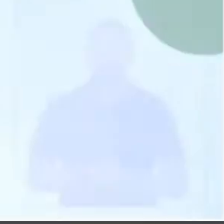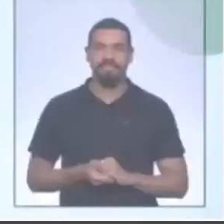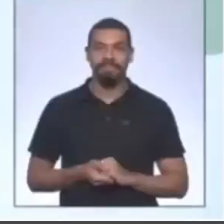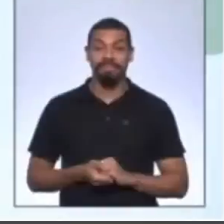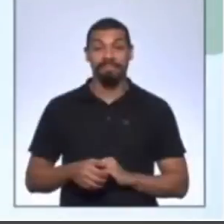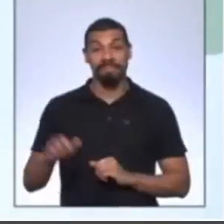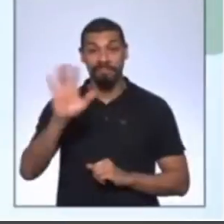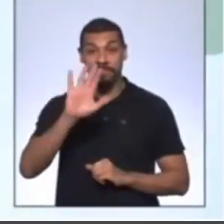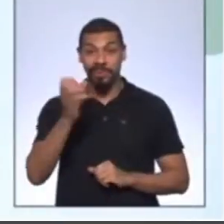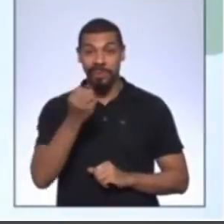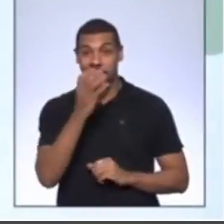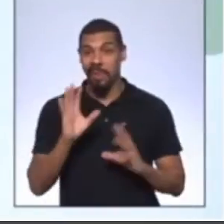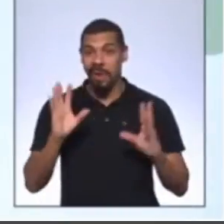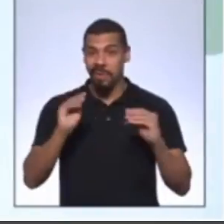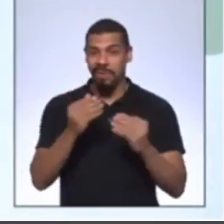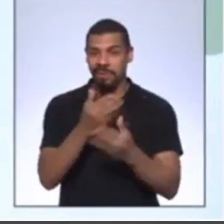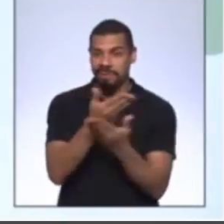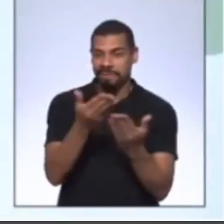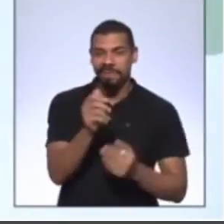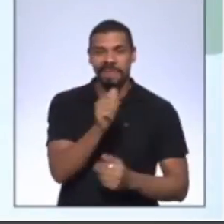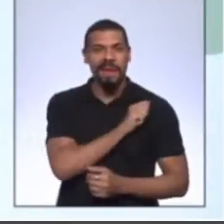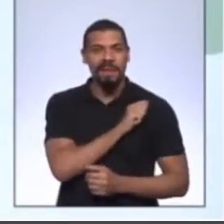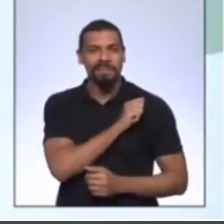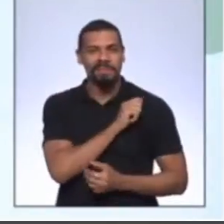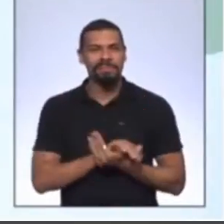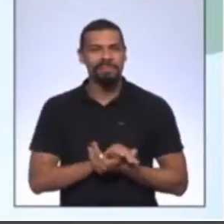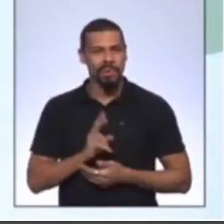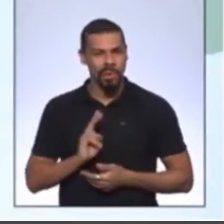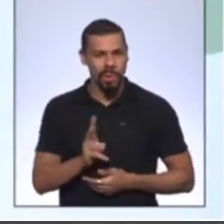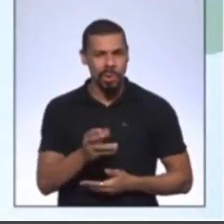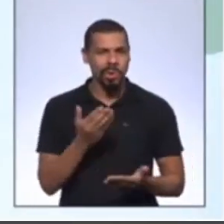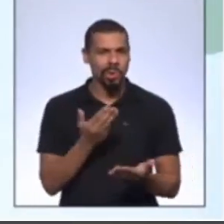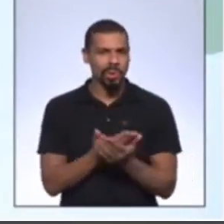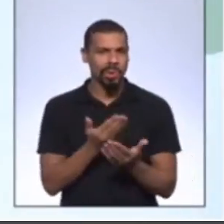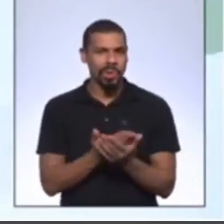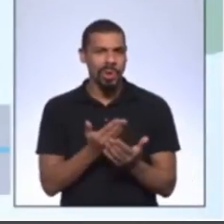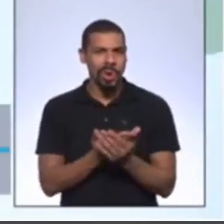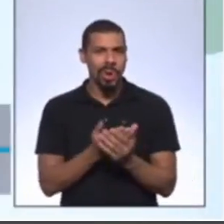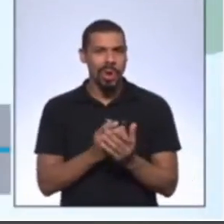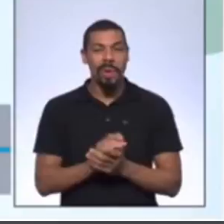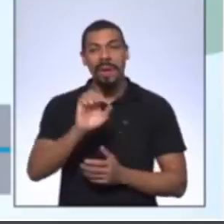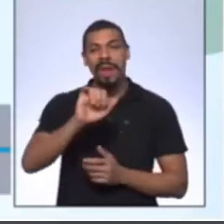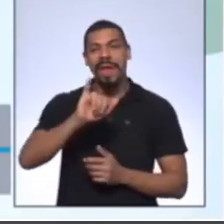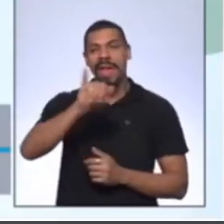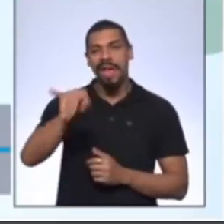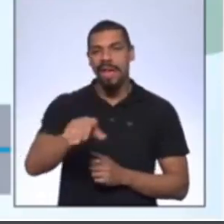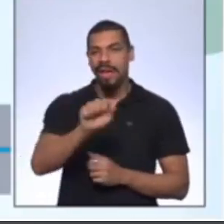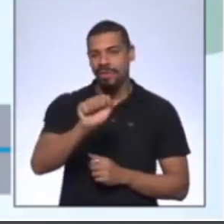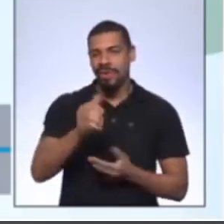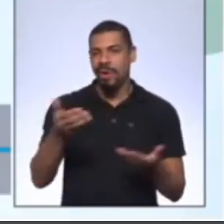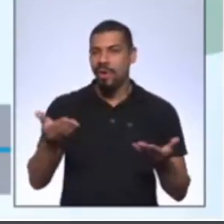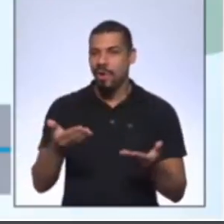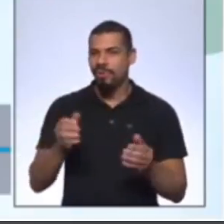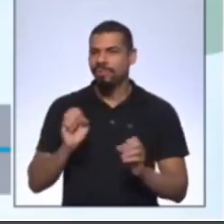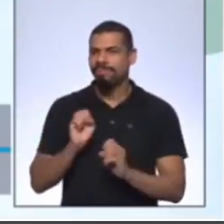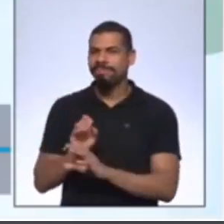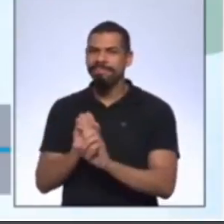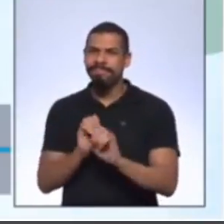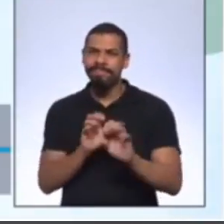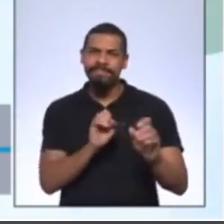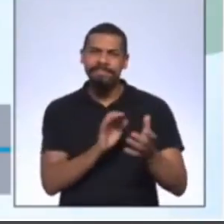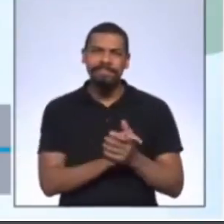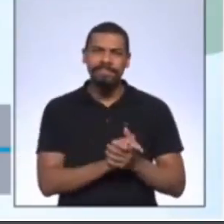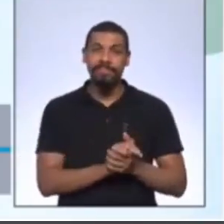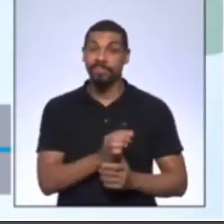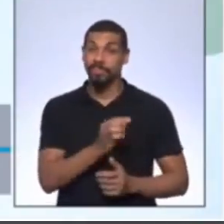olá boa noite alunos nosso continuaremos hoje né com as aulas para eja hoje nós teremos uma aula para o